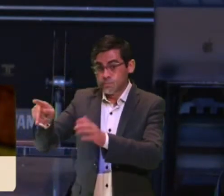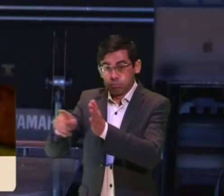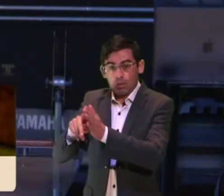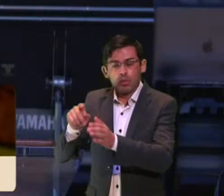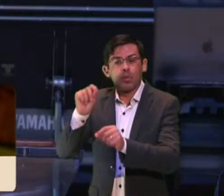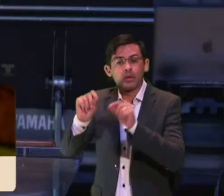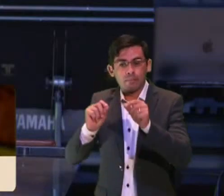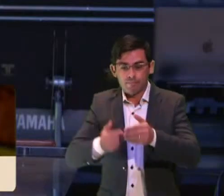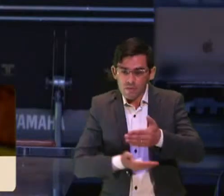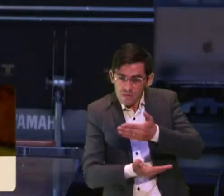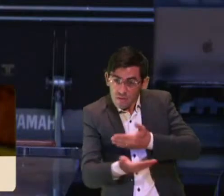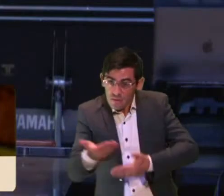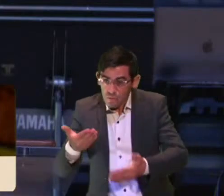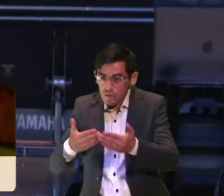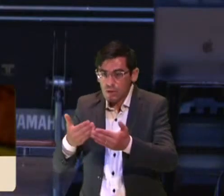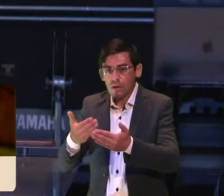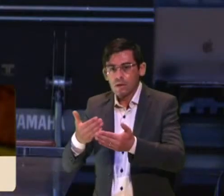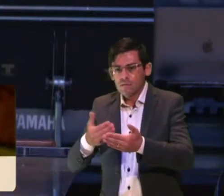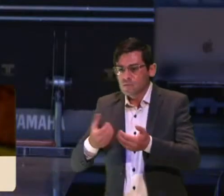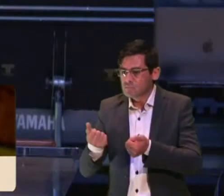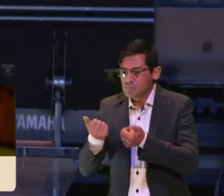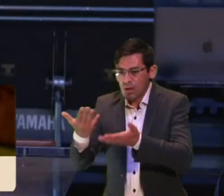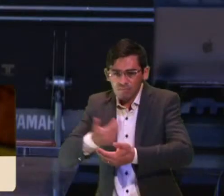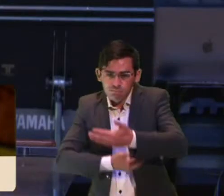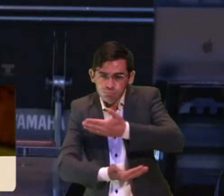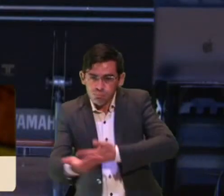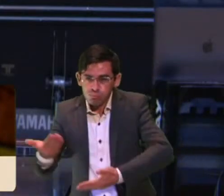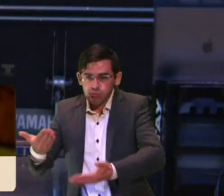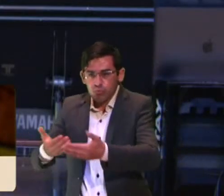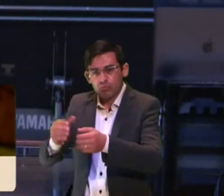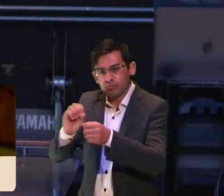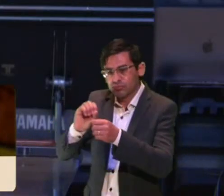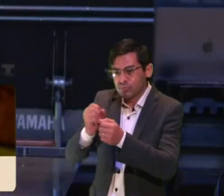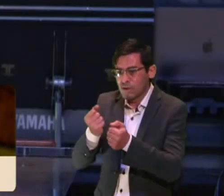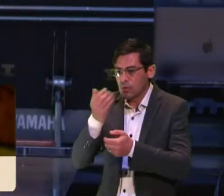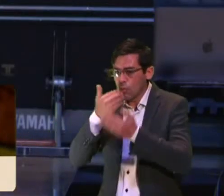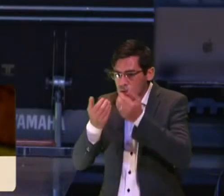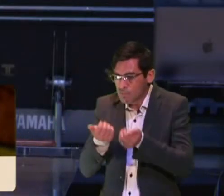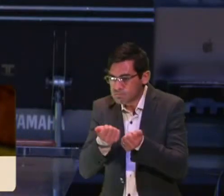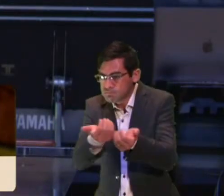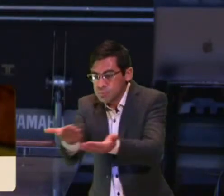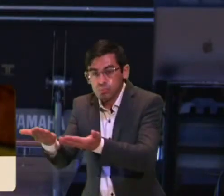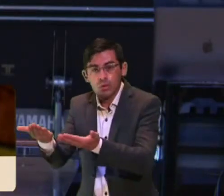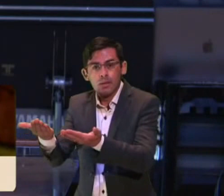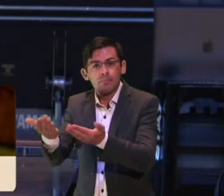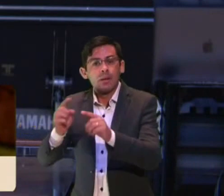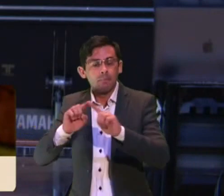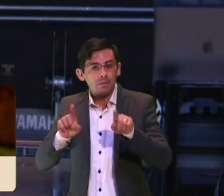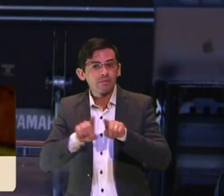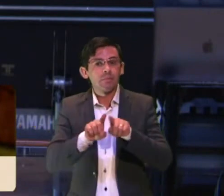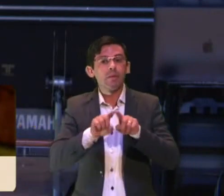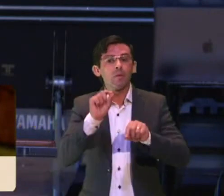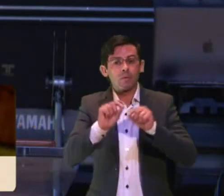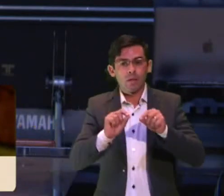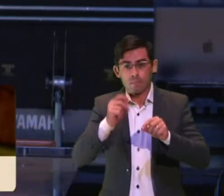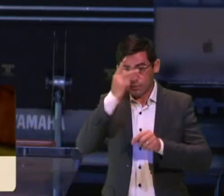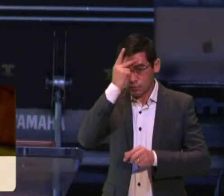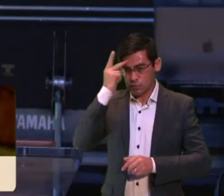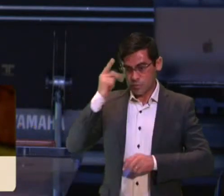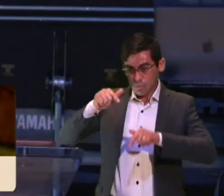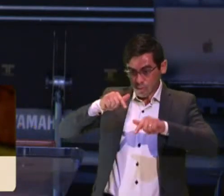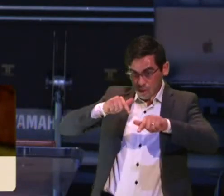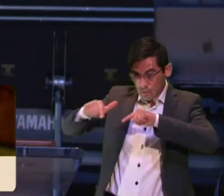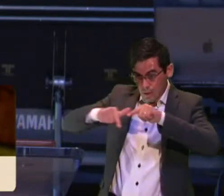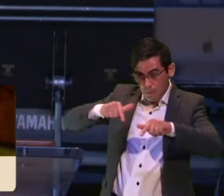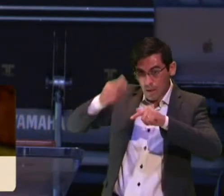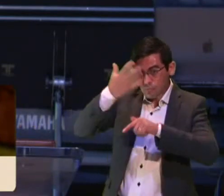Ele era copeiro, e essa era uma função que requeria do servo do rei, do empregado do